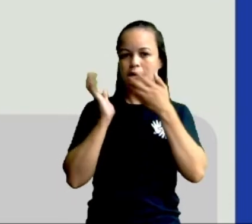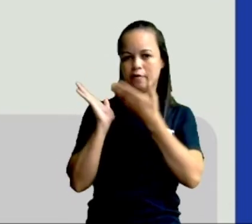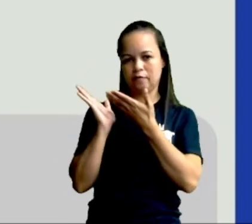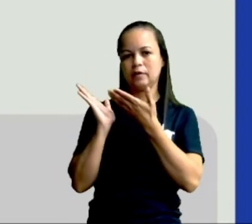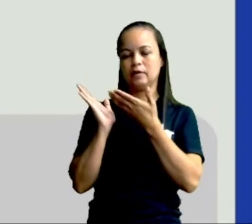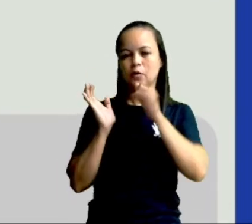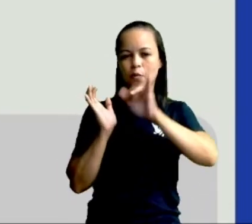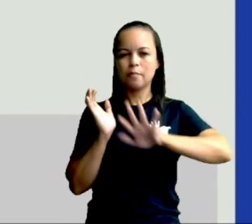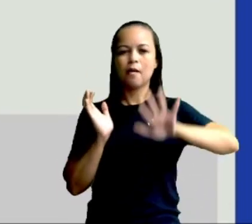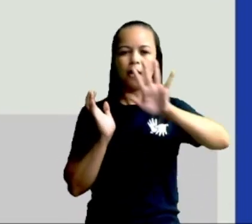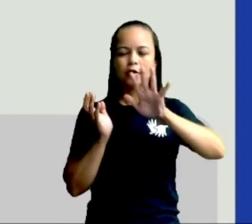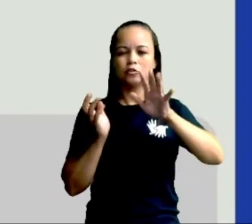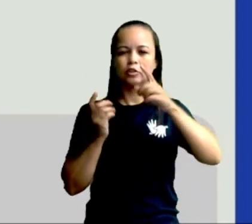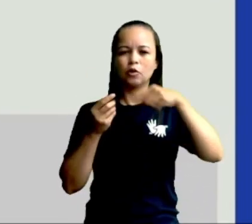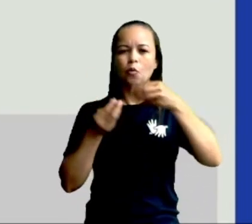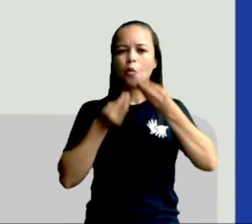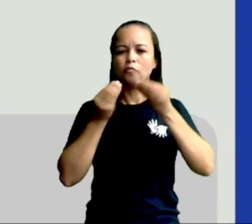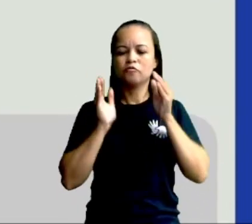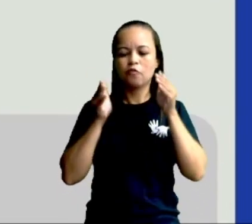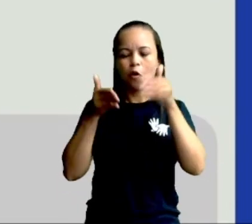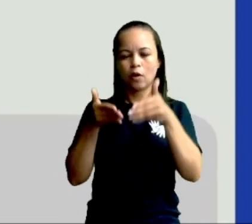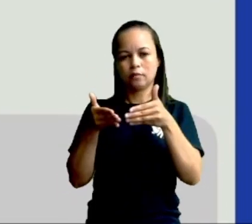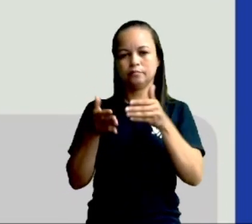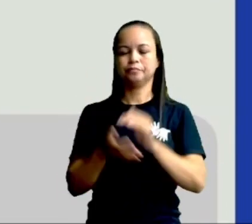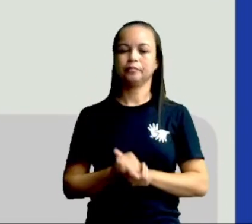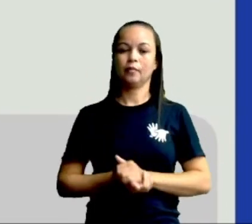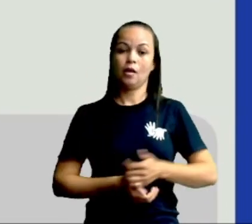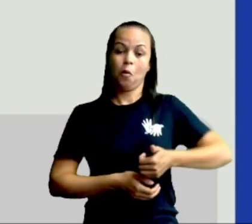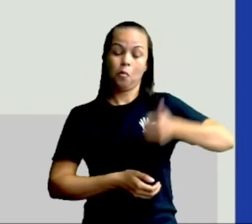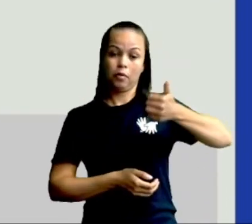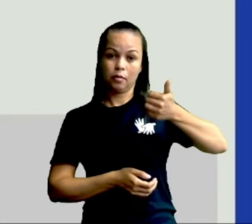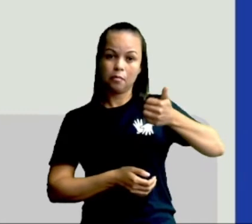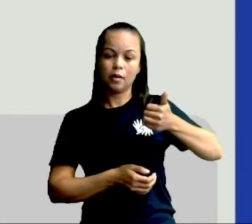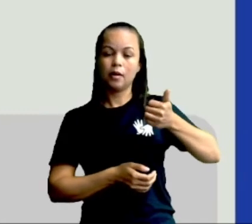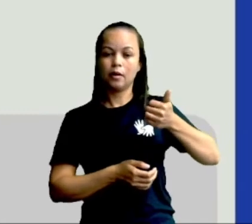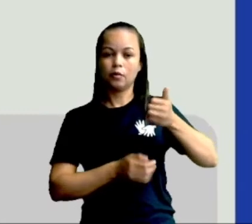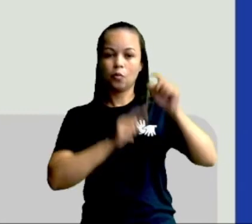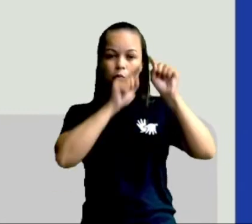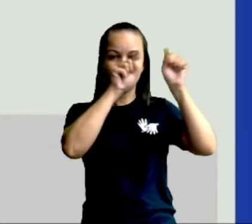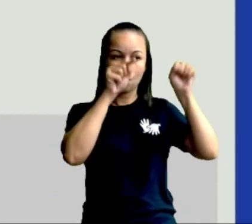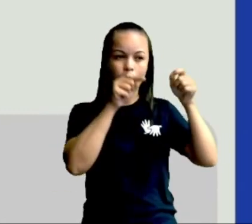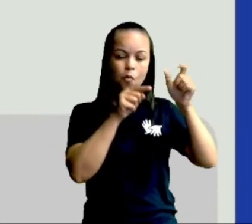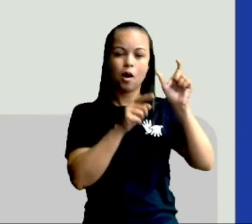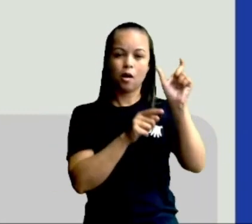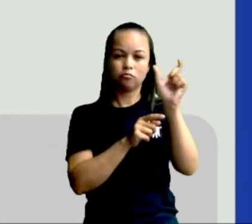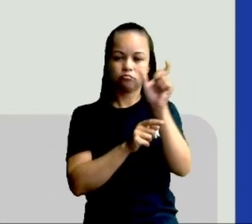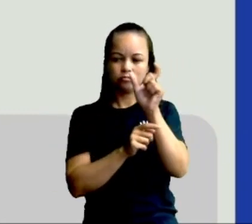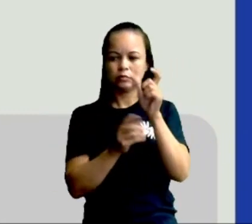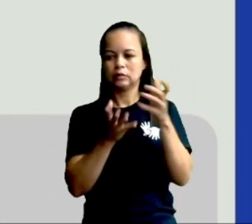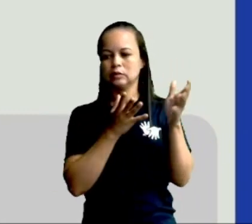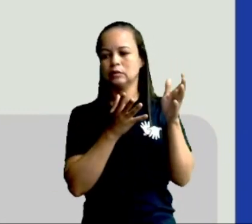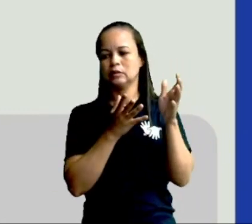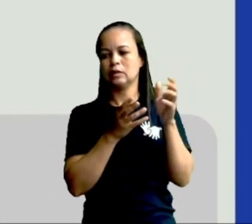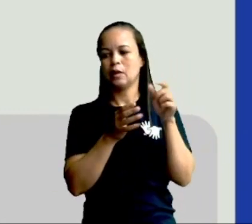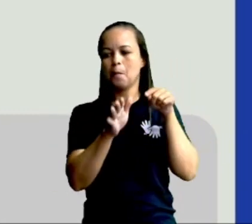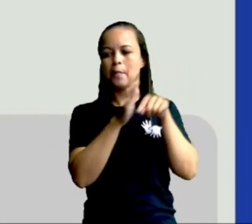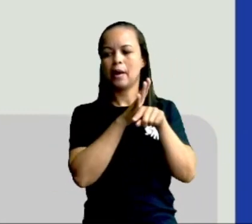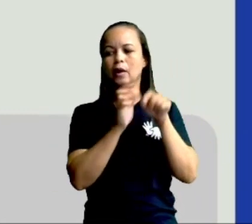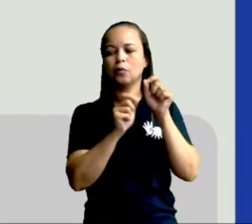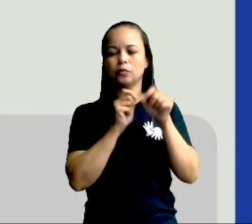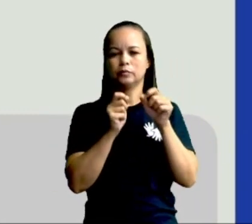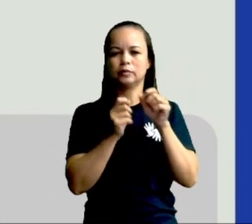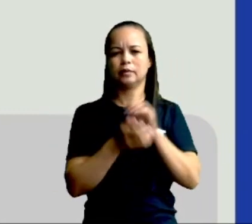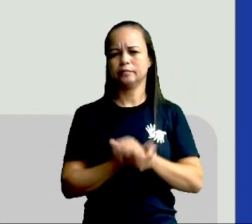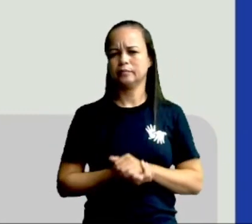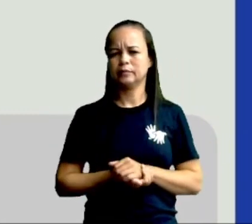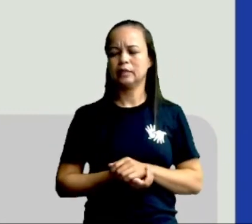dizer a vocês onde é que vocês devem focar. Primeiro quadrinho, dá uma olhadinha quando ele pergunta, what's for dinner? Se você